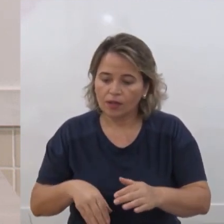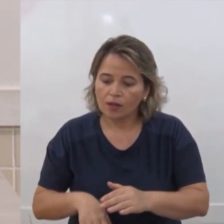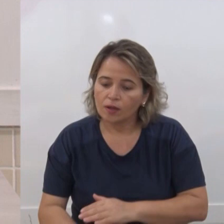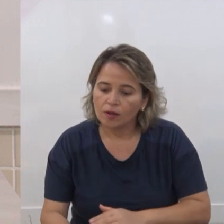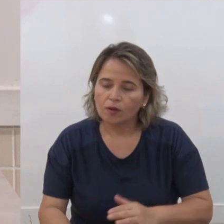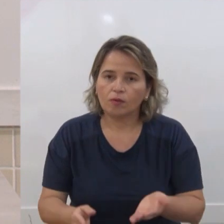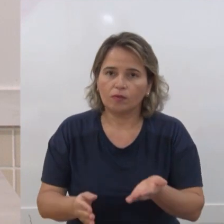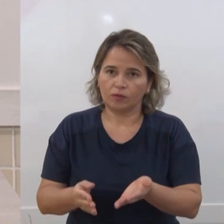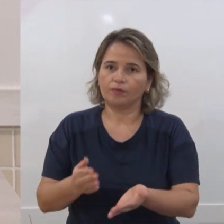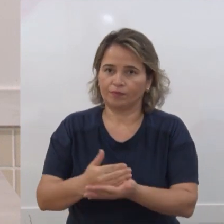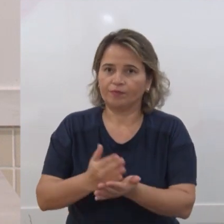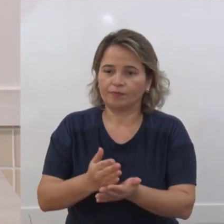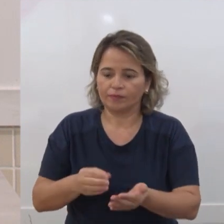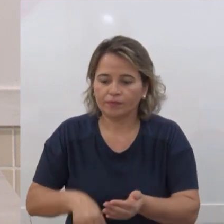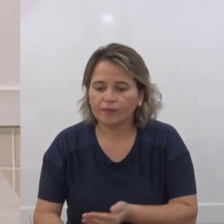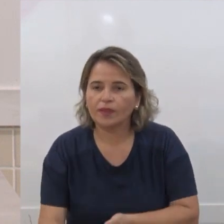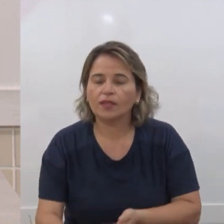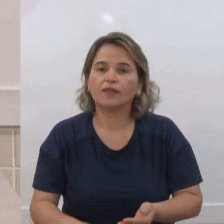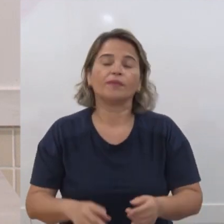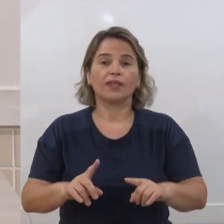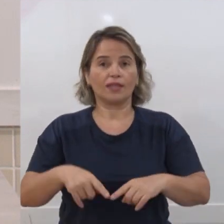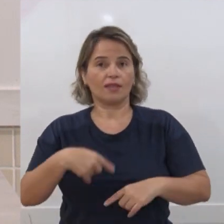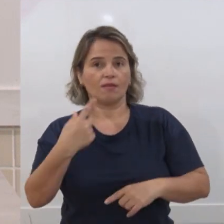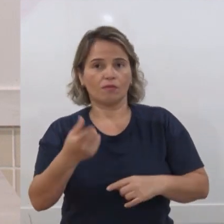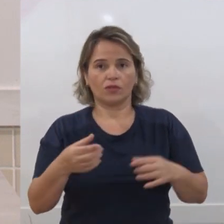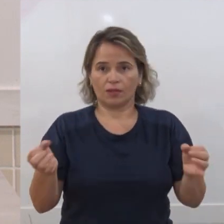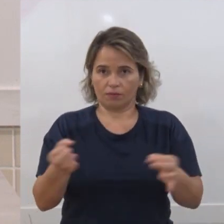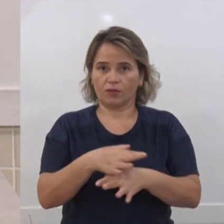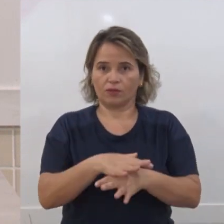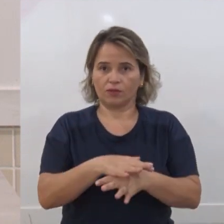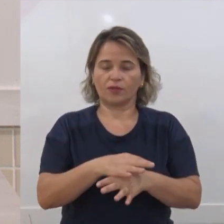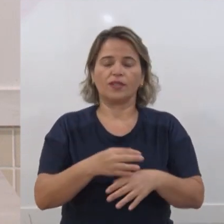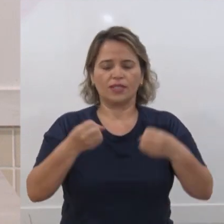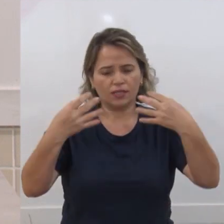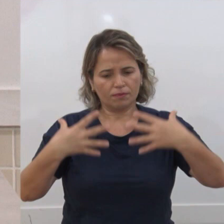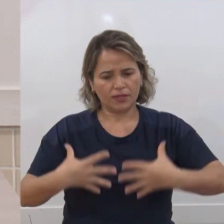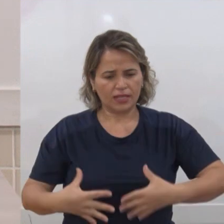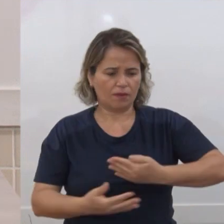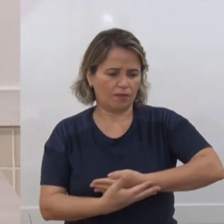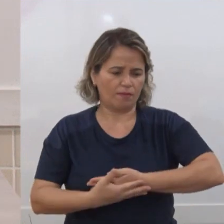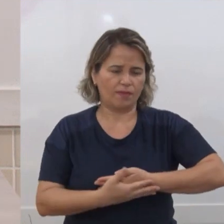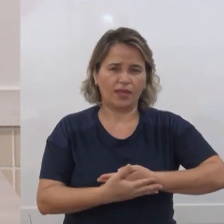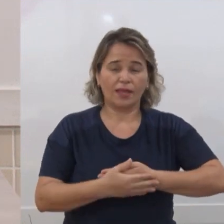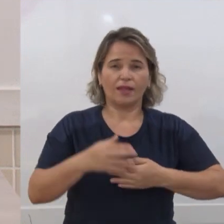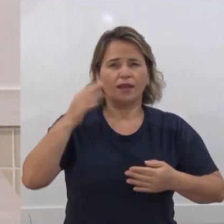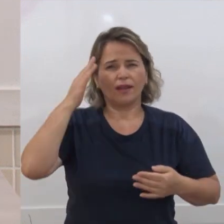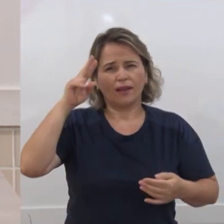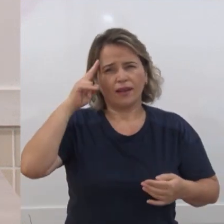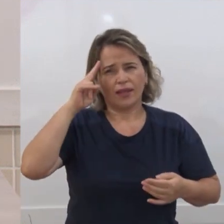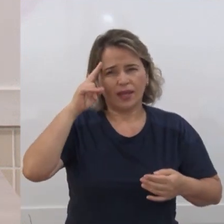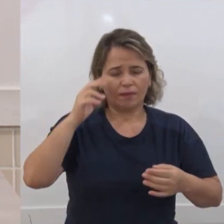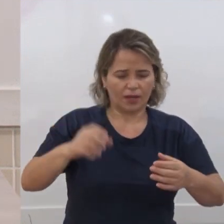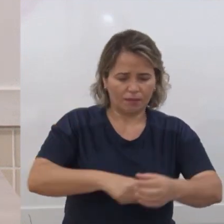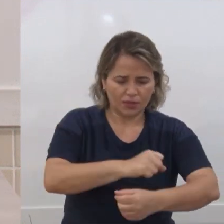Depois do bolo pronto, você converse com o bebê, falando que olha aquela mistura que nós